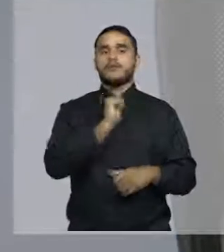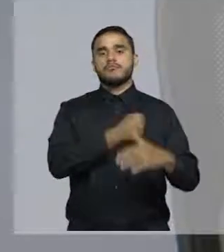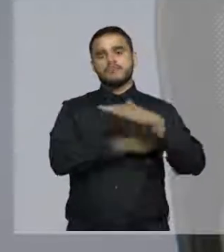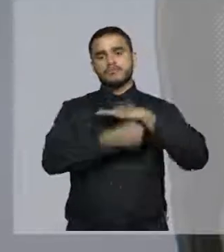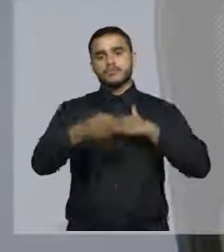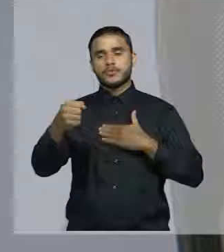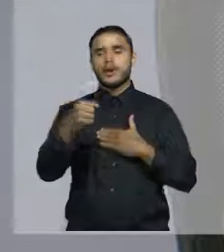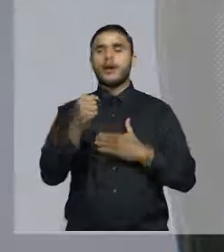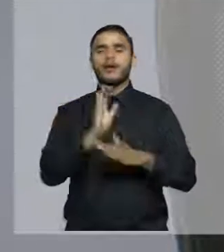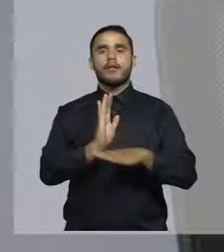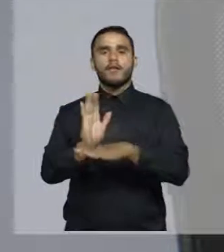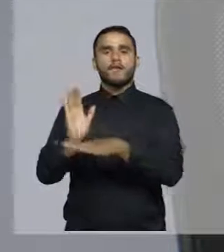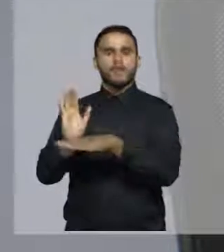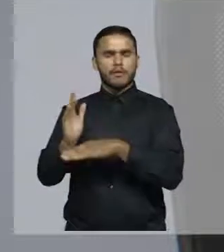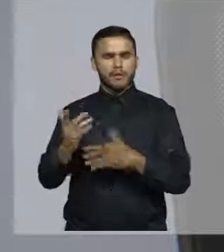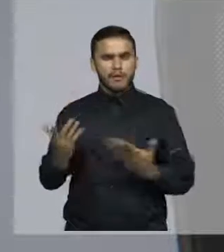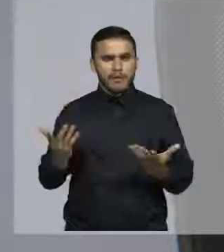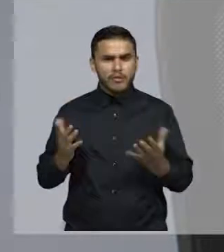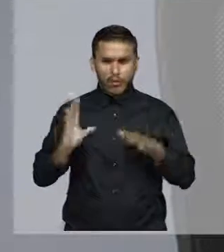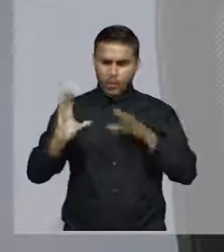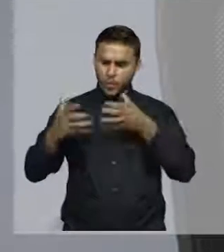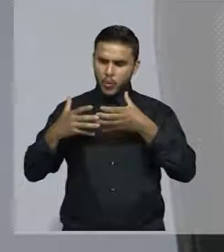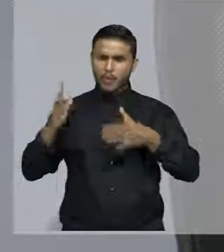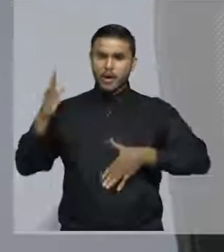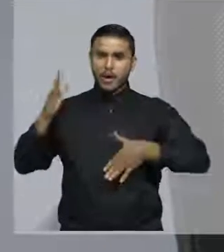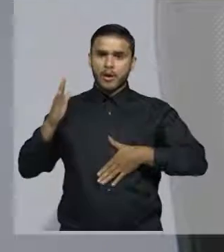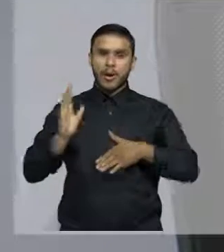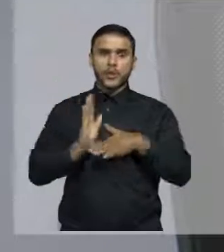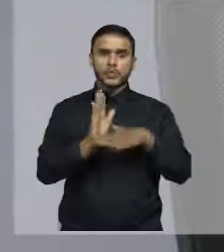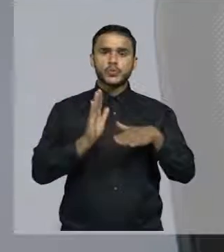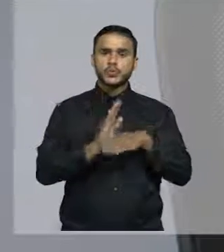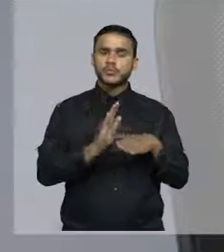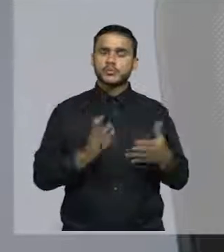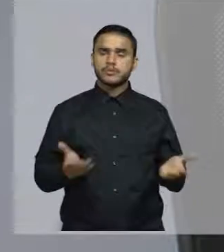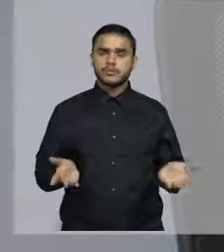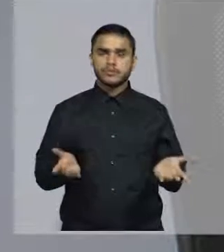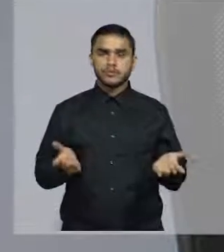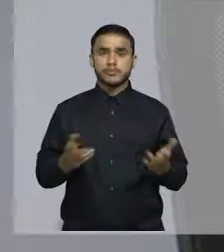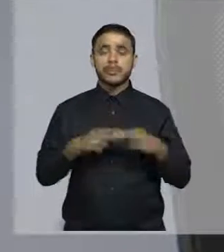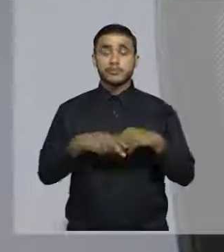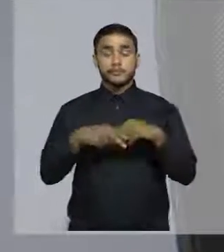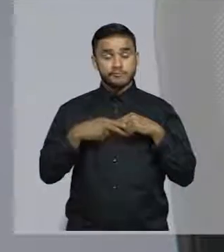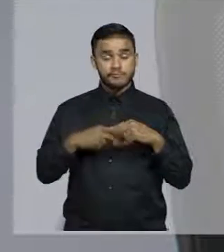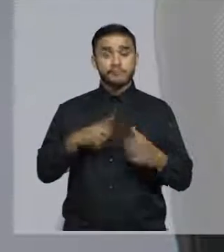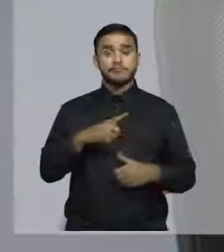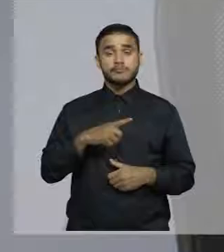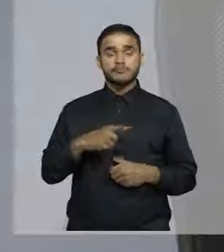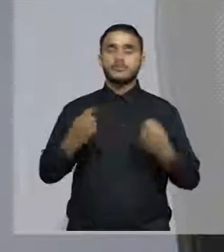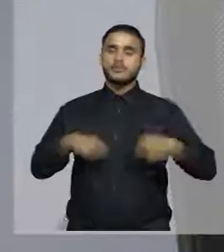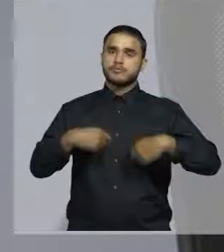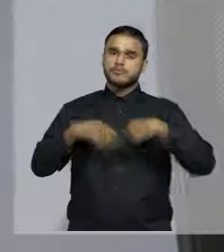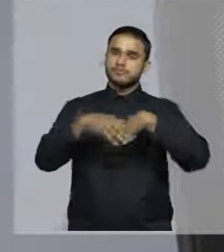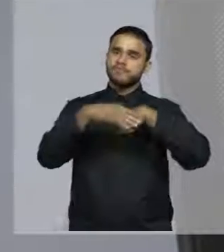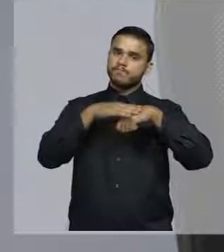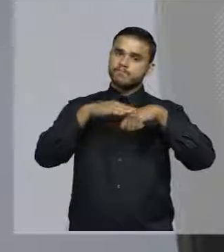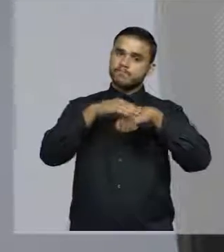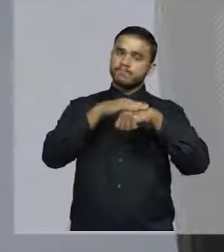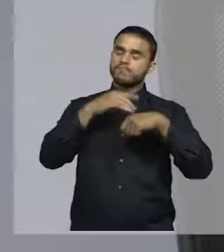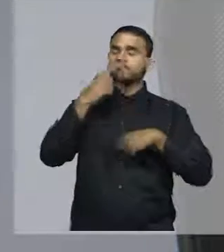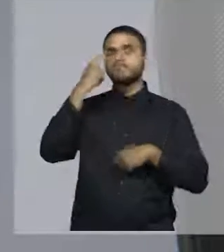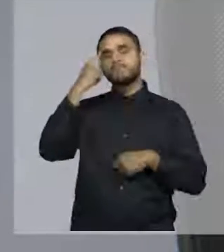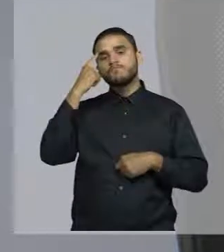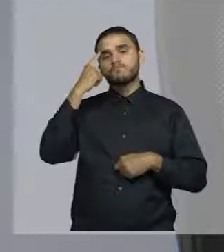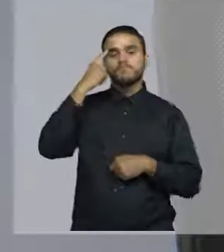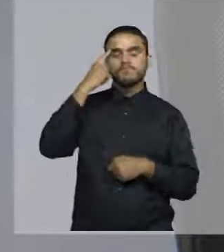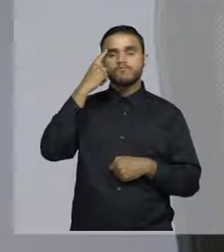como um todo. Portanto, precisamos de um outro tipo de enfrentamento. É o momento de parar para conversar, né, e